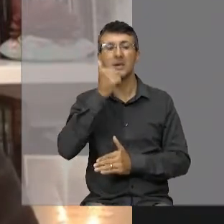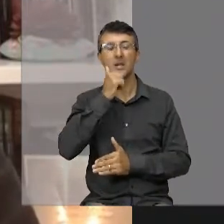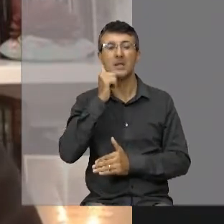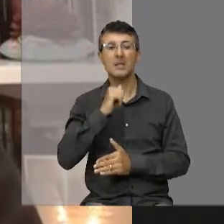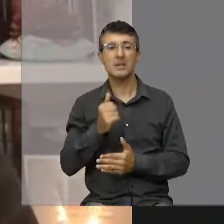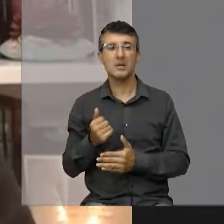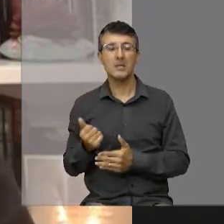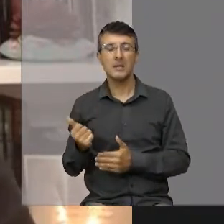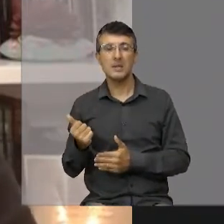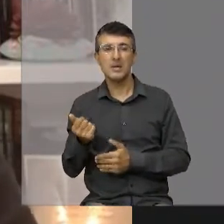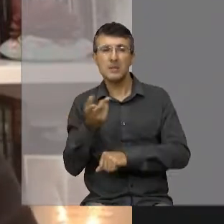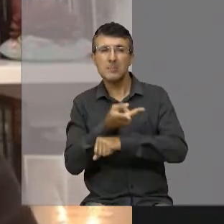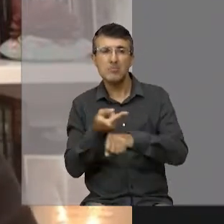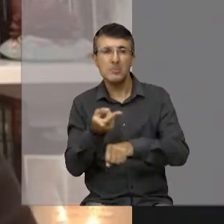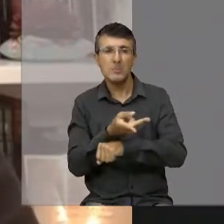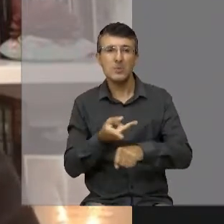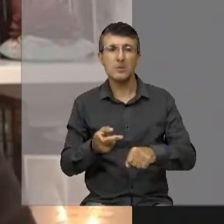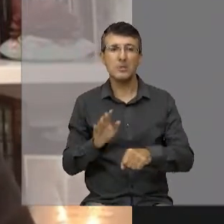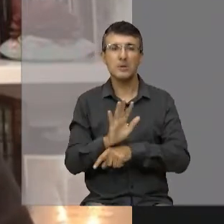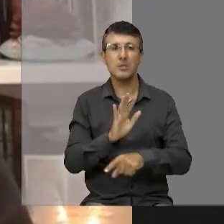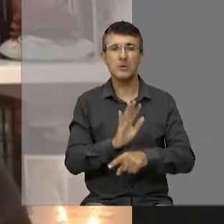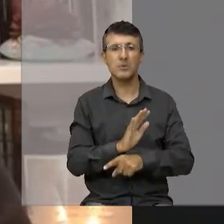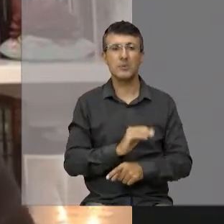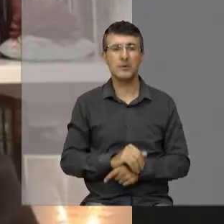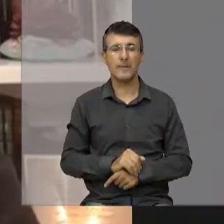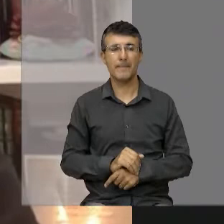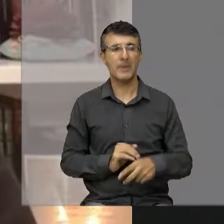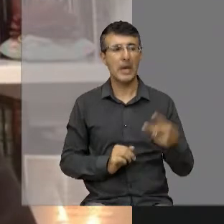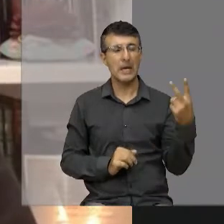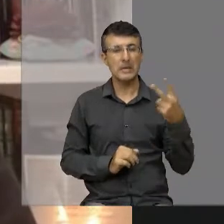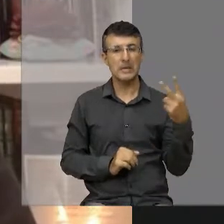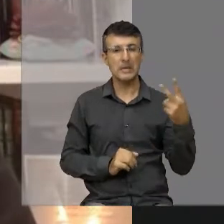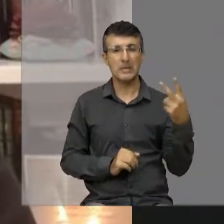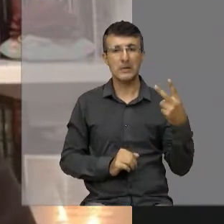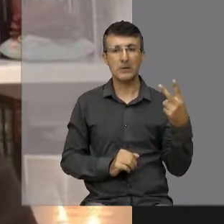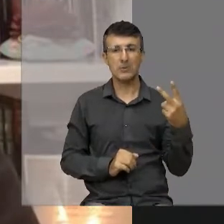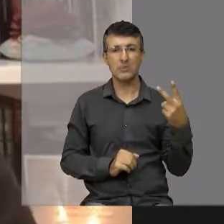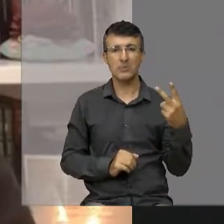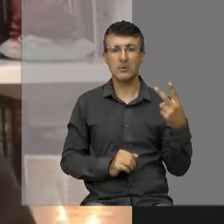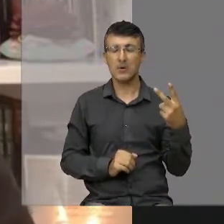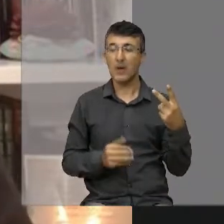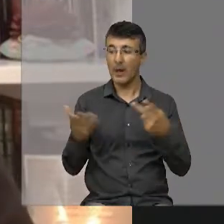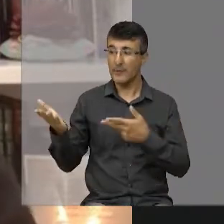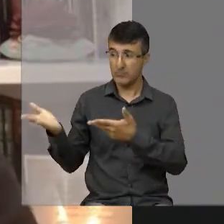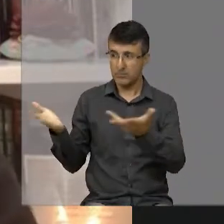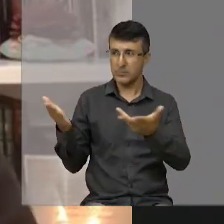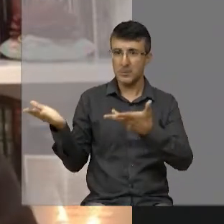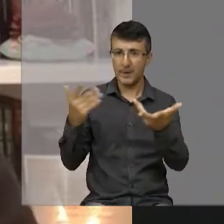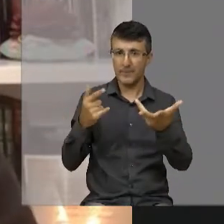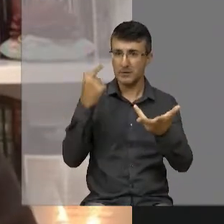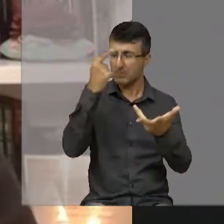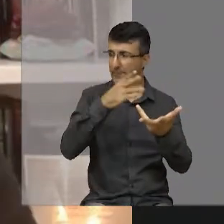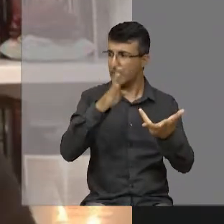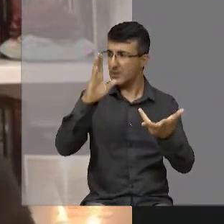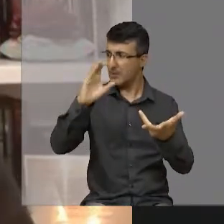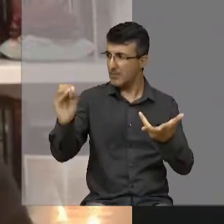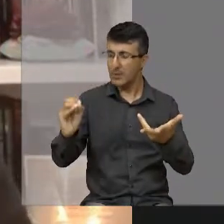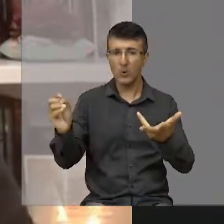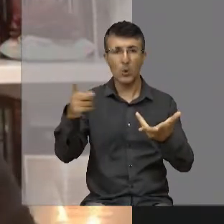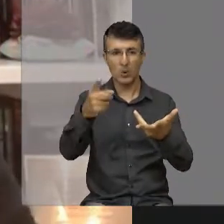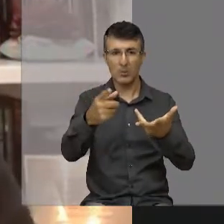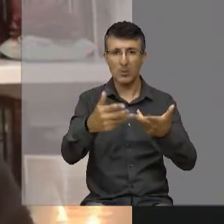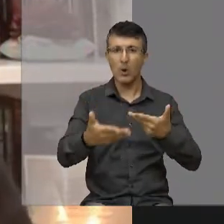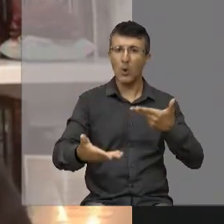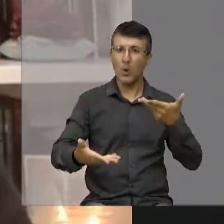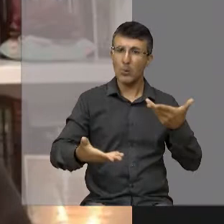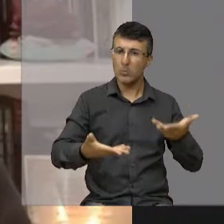buscando ajuda, né? Acho que um segundo ponto é incentivar essas mulheres a denunciar, acreditar que o serviço funciona,